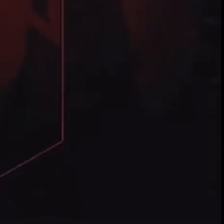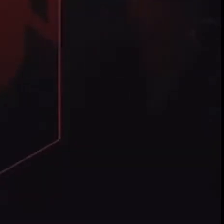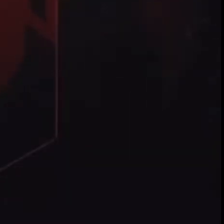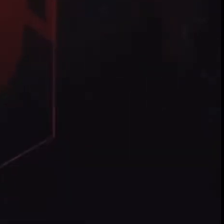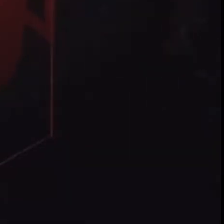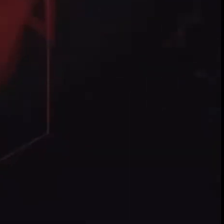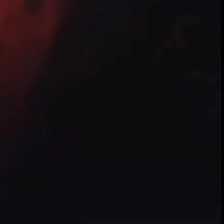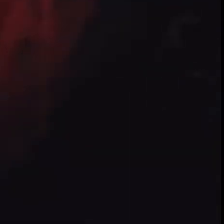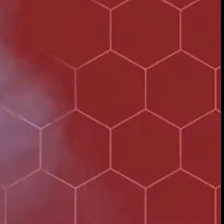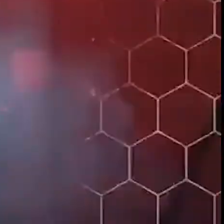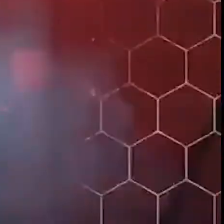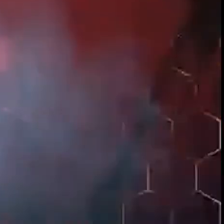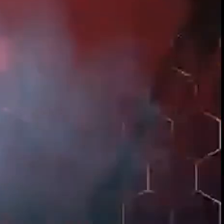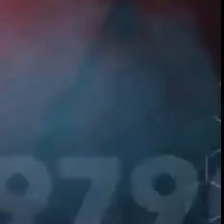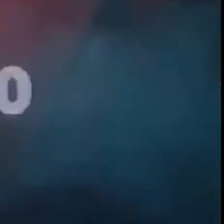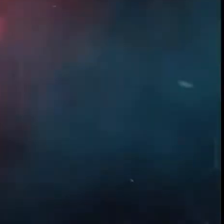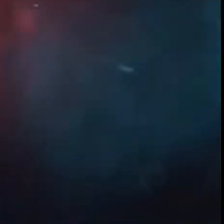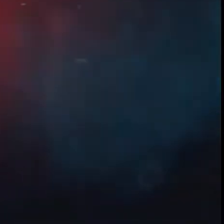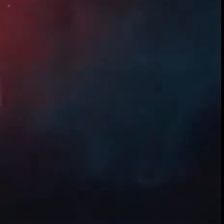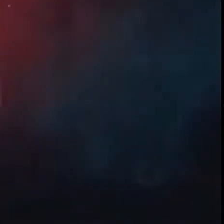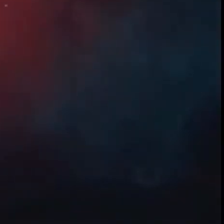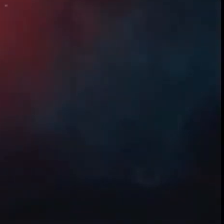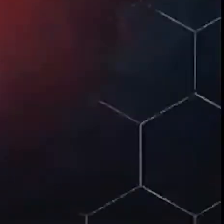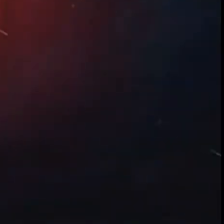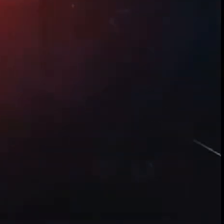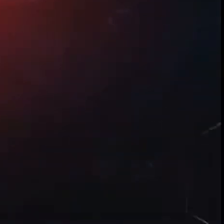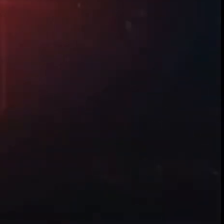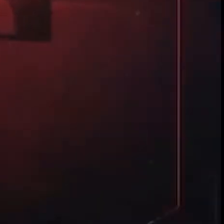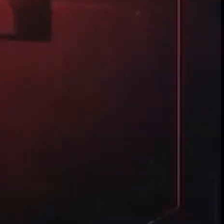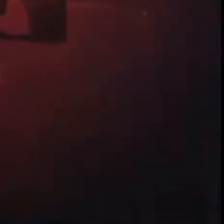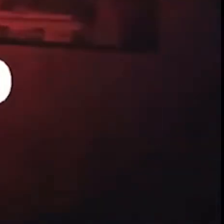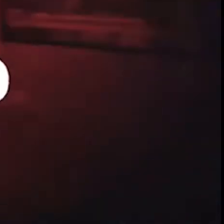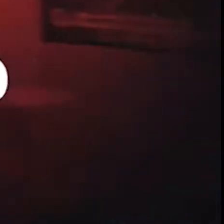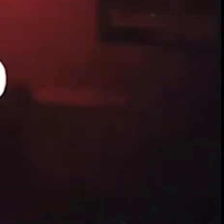819-8972-9790. Envie também sua sugestão de pauta. Adicione aí